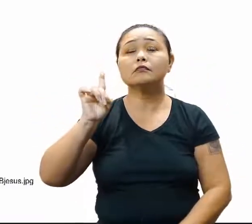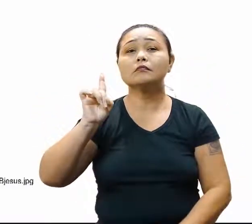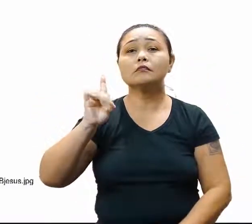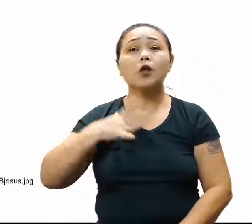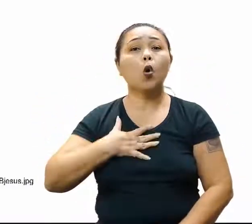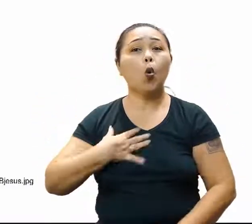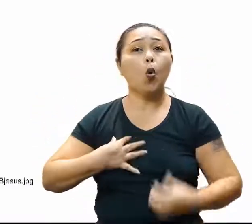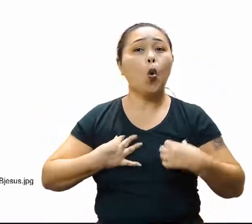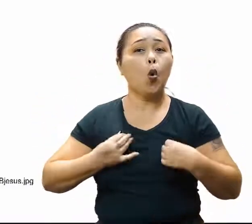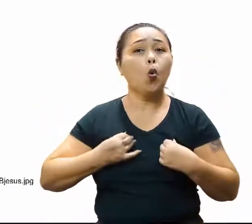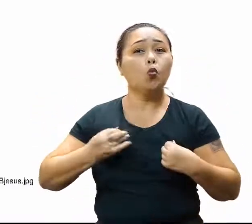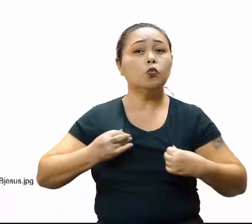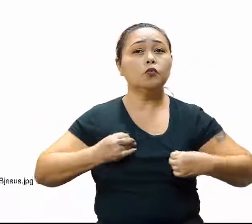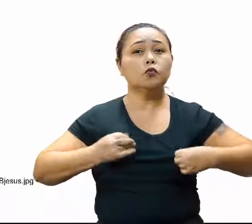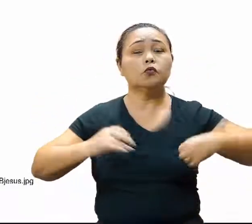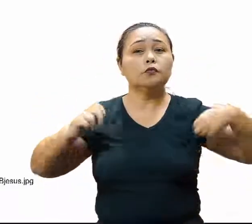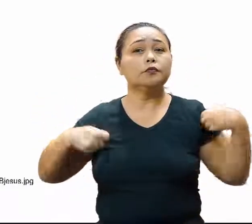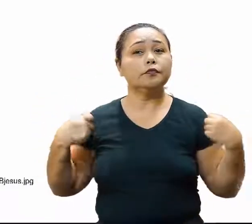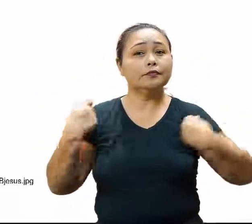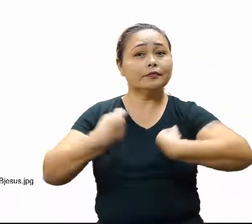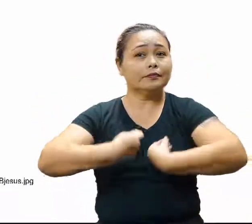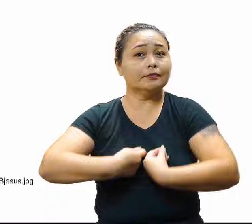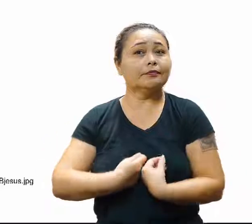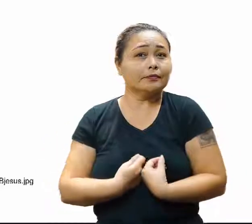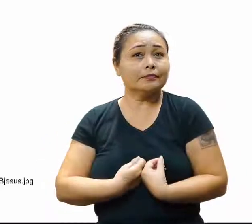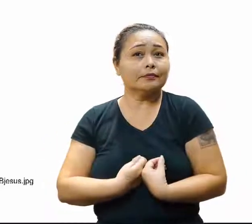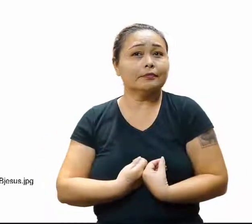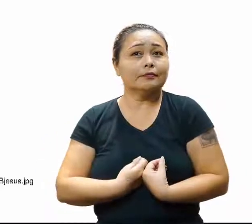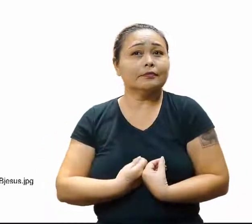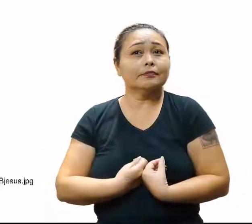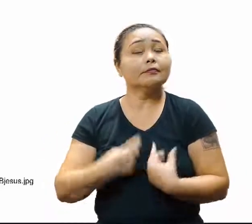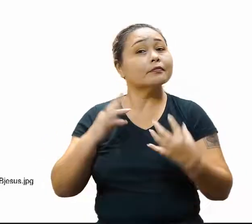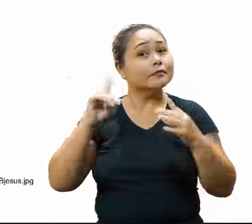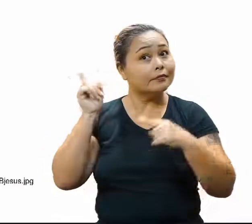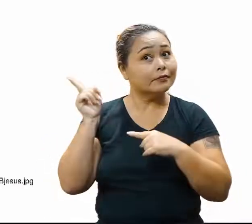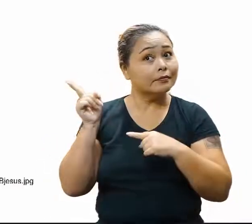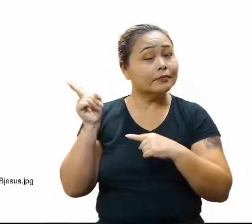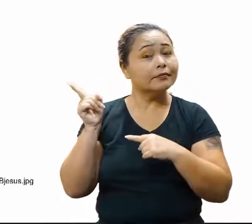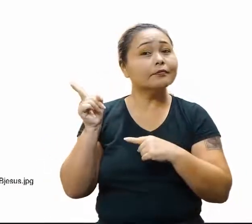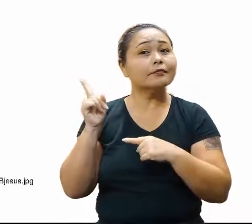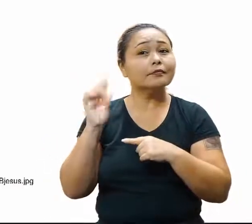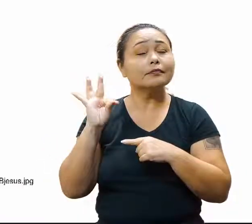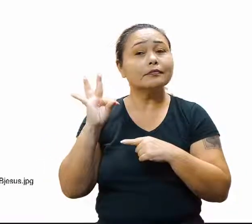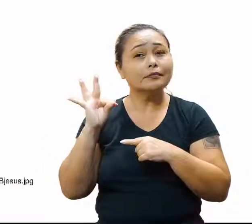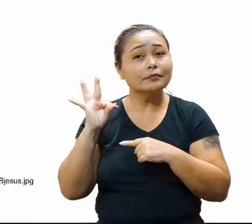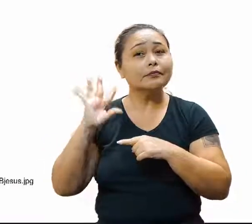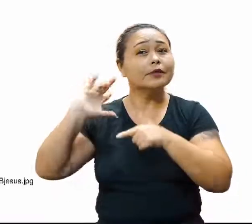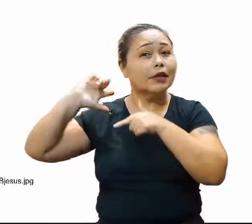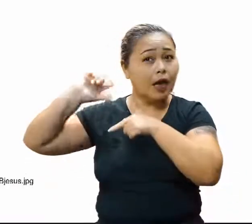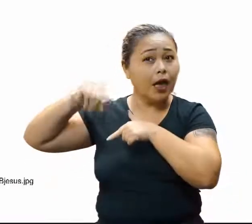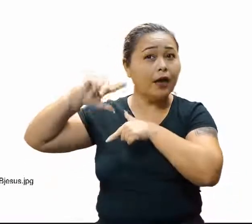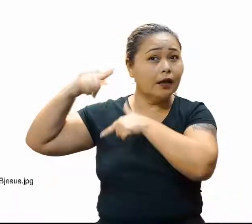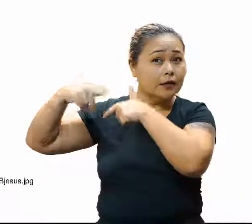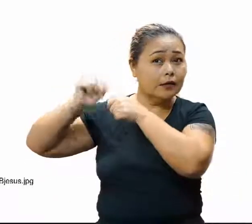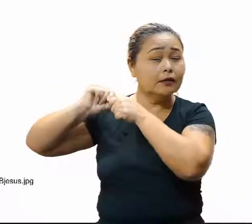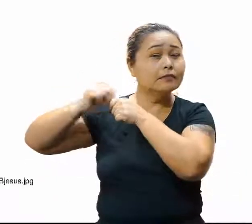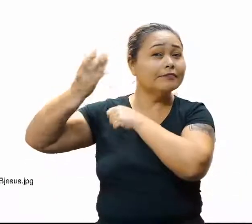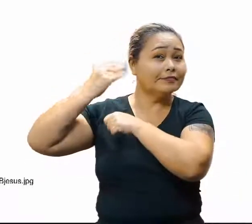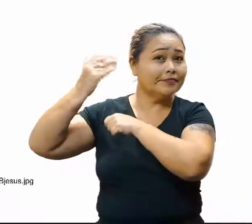roupa que eles estão vestindo, tudo isso era uma tradição daquela